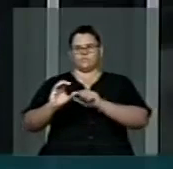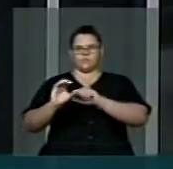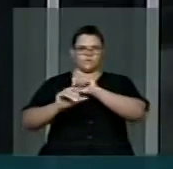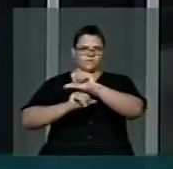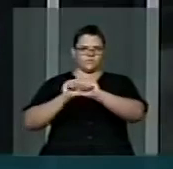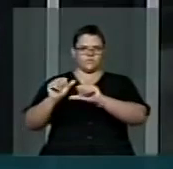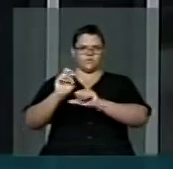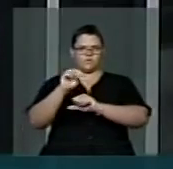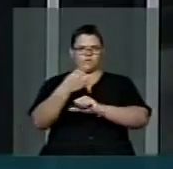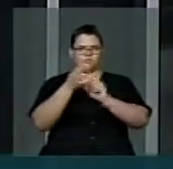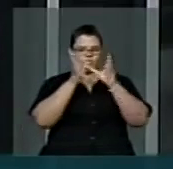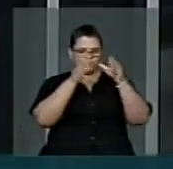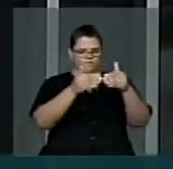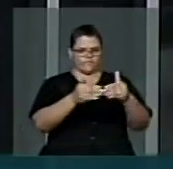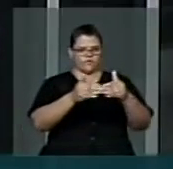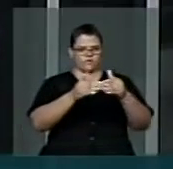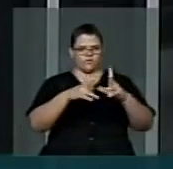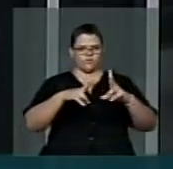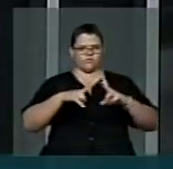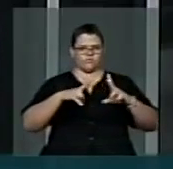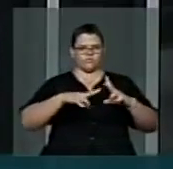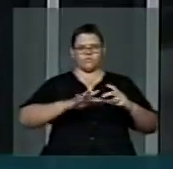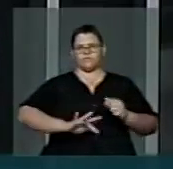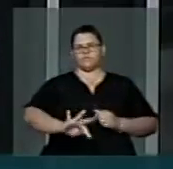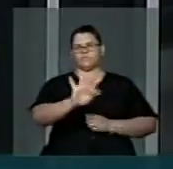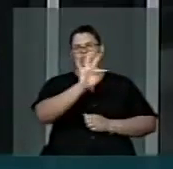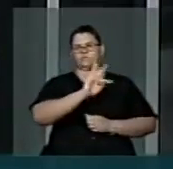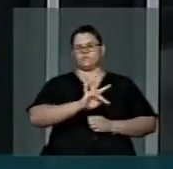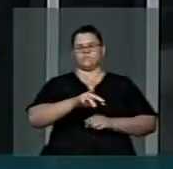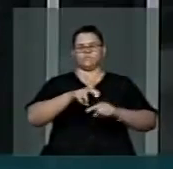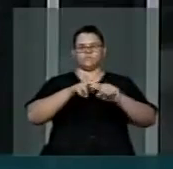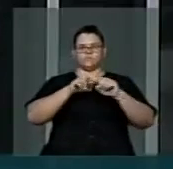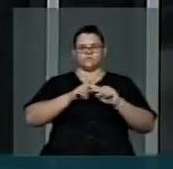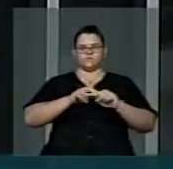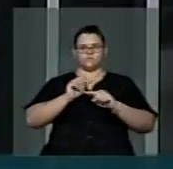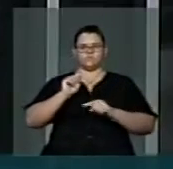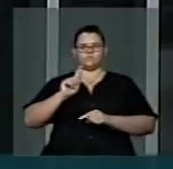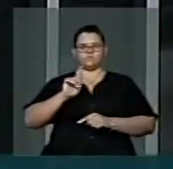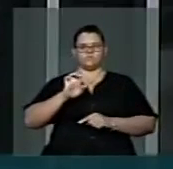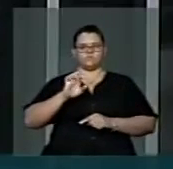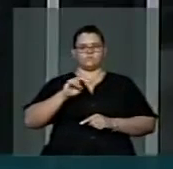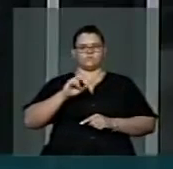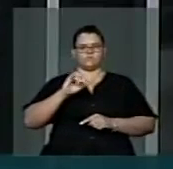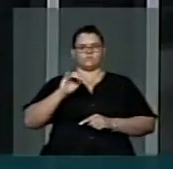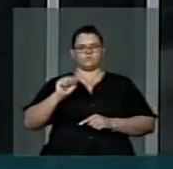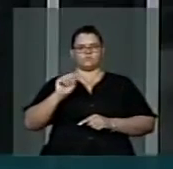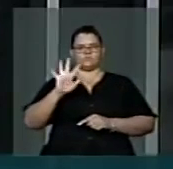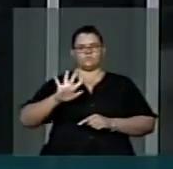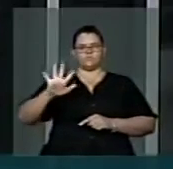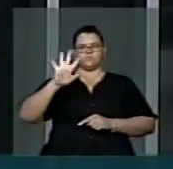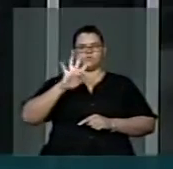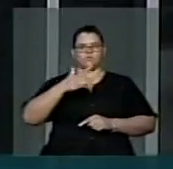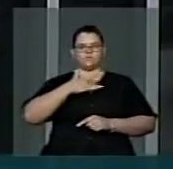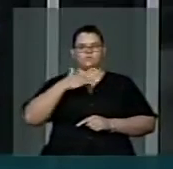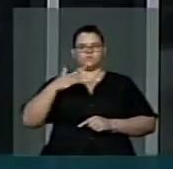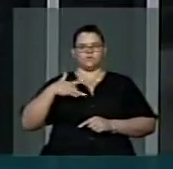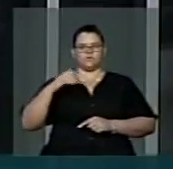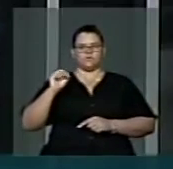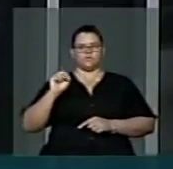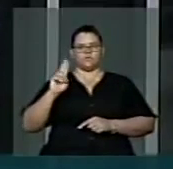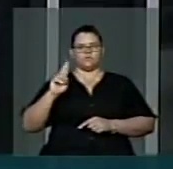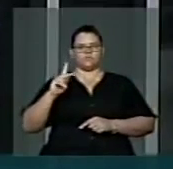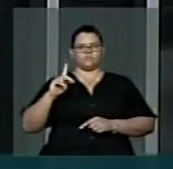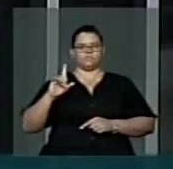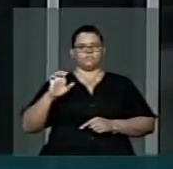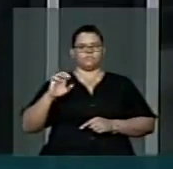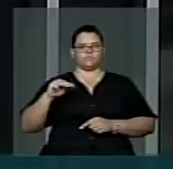ensino privado, como pessoalmente a concebo. Nesse sentido, a Agência Nacional de Saúde Suplementar, respeitadas todas